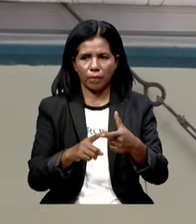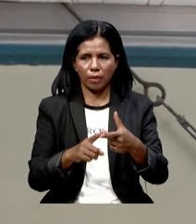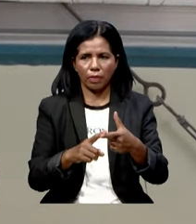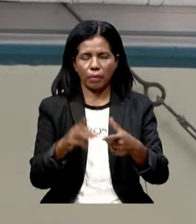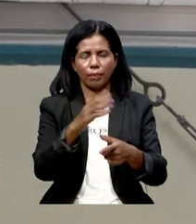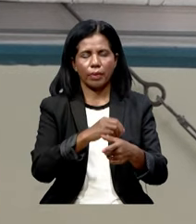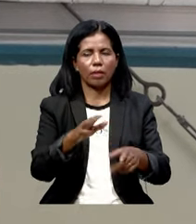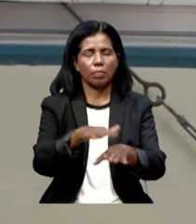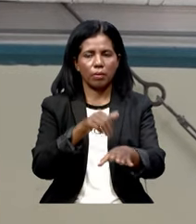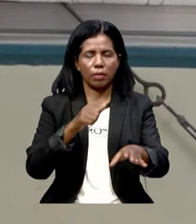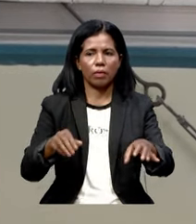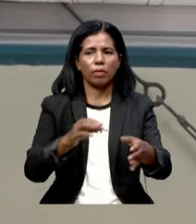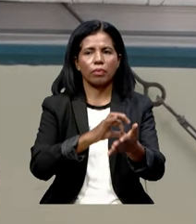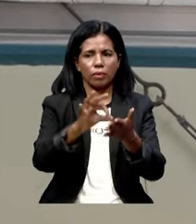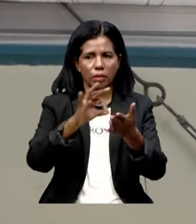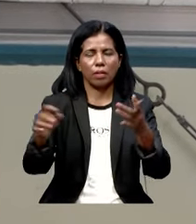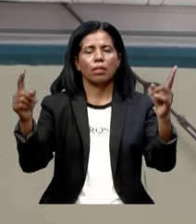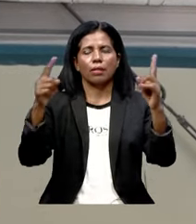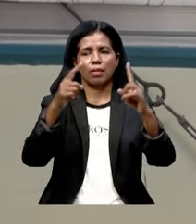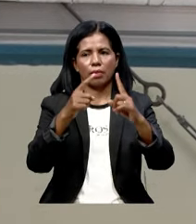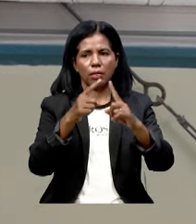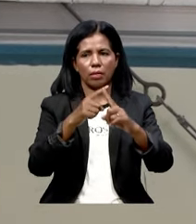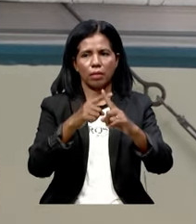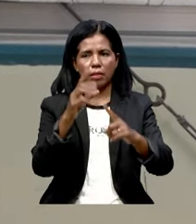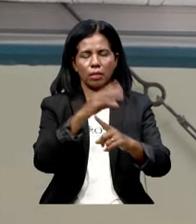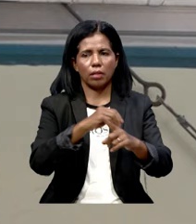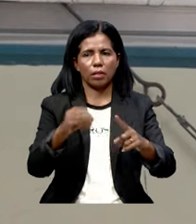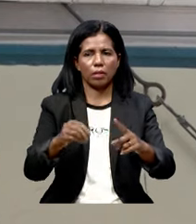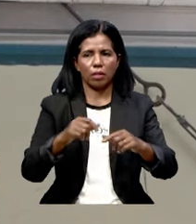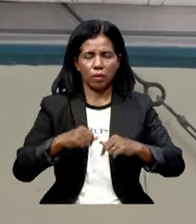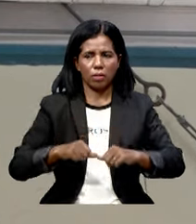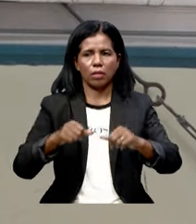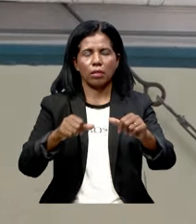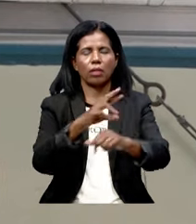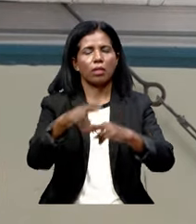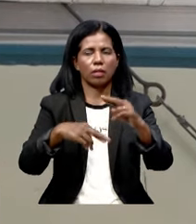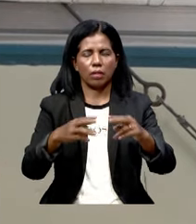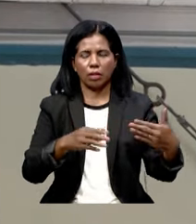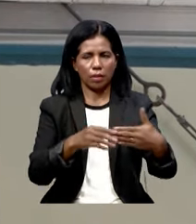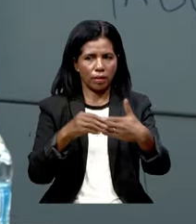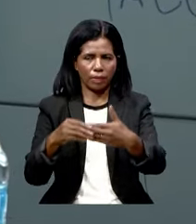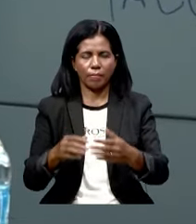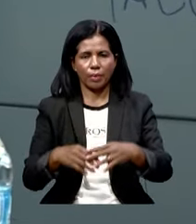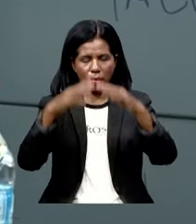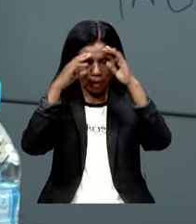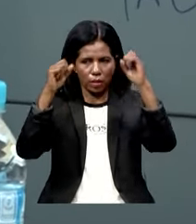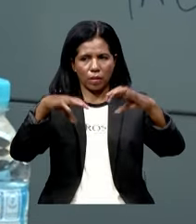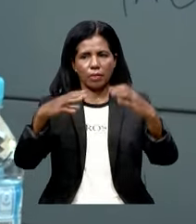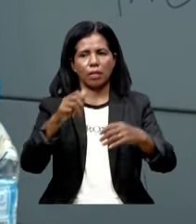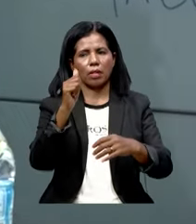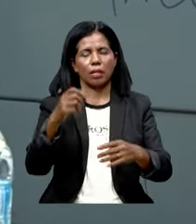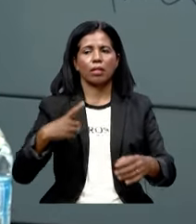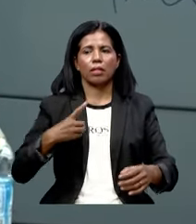recrutamento formação promoção ba grau sirne lao ciclos ida que organizado. Presidente da Comissão a